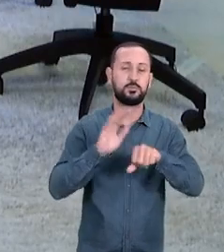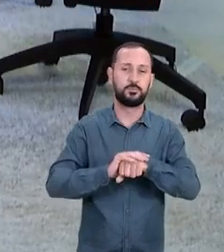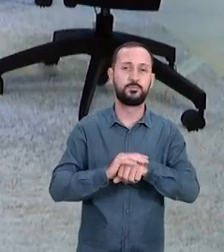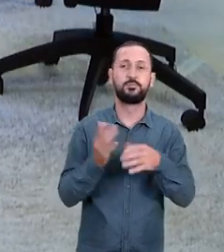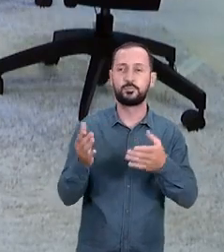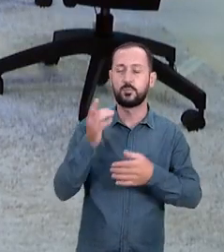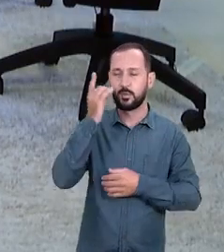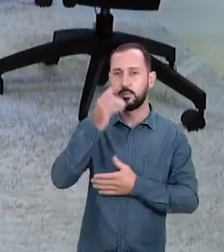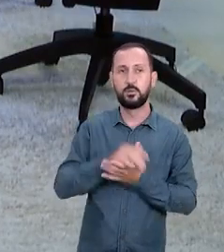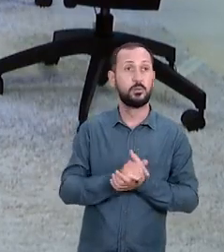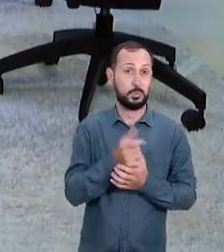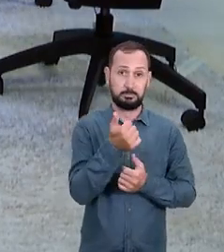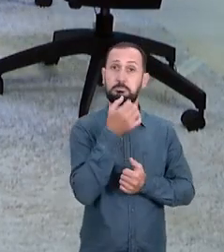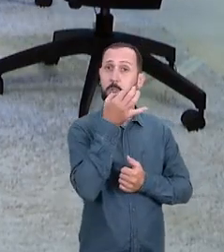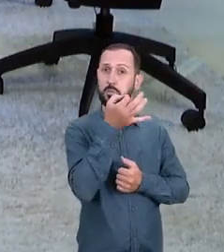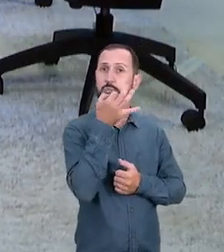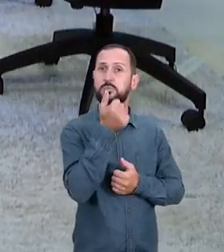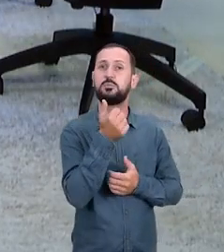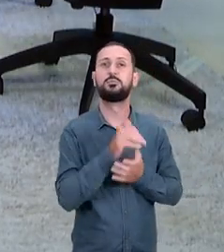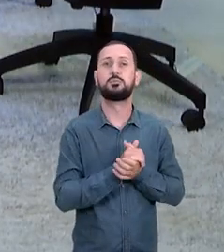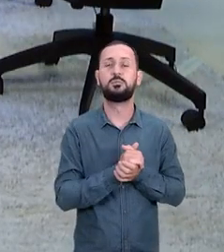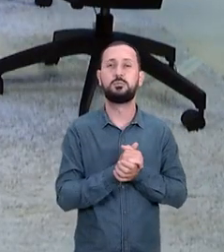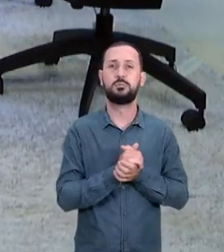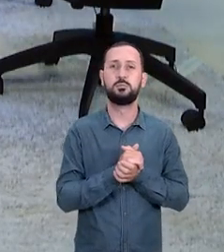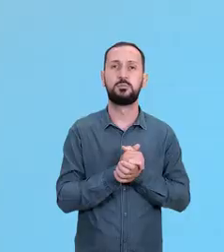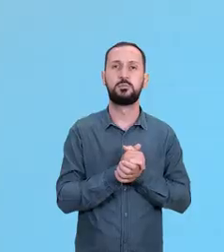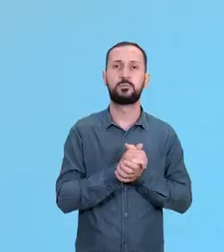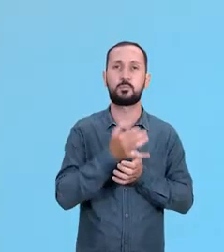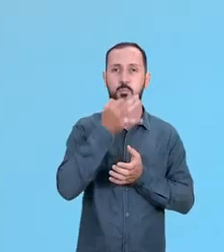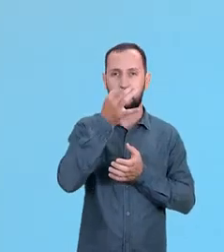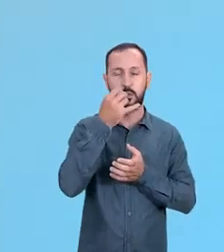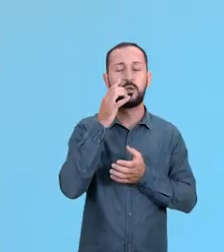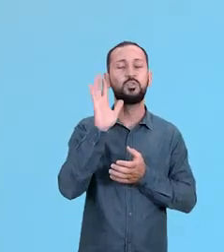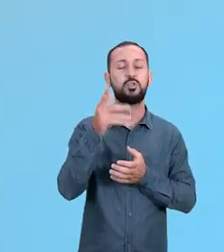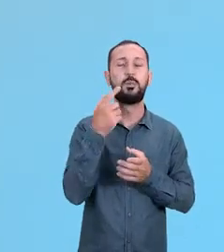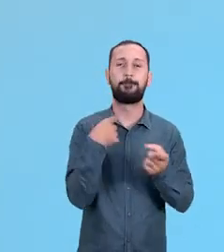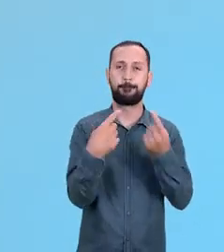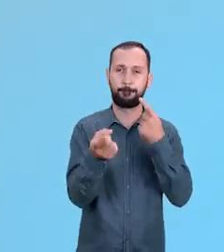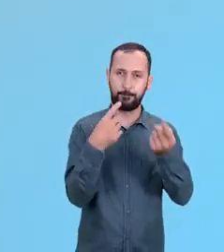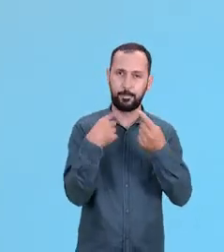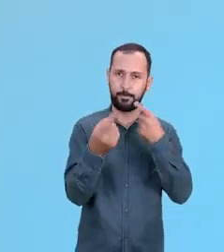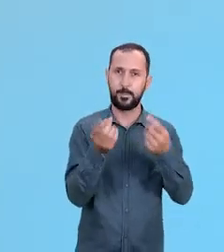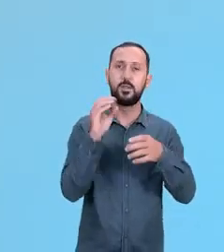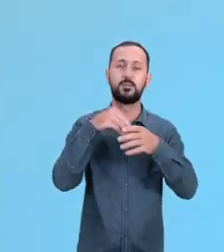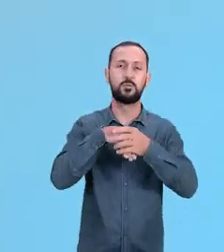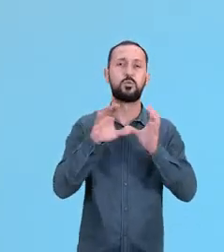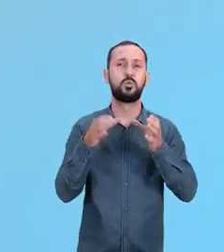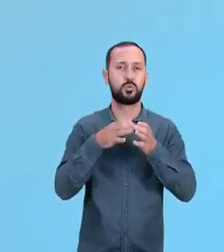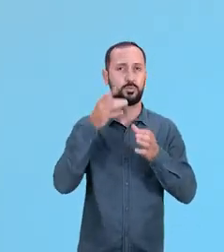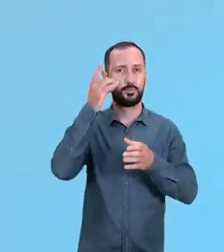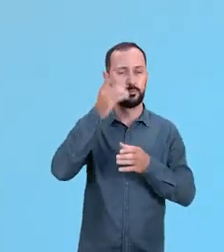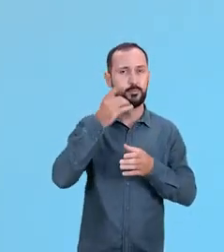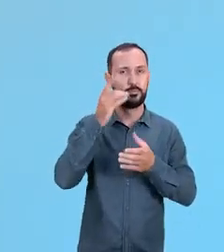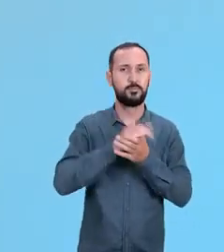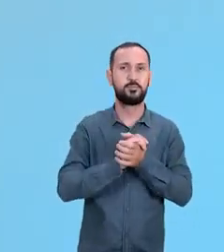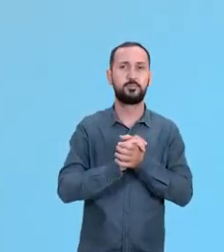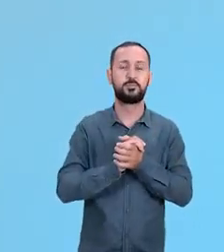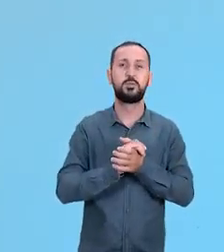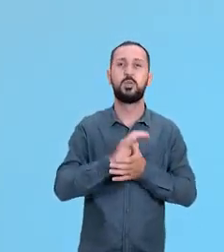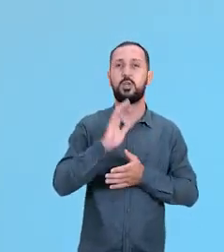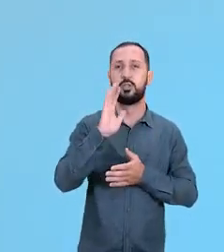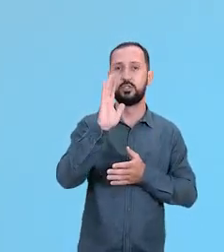é uma sugestão, né? É uma sugestão e essa sugestão está sendo debatida na frente parlamentar. Nós